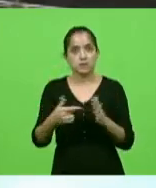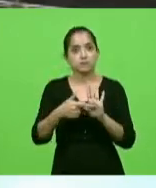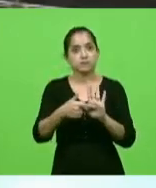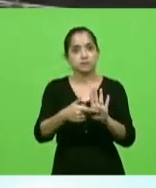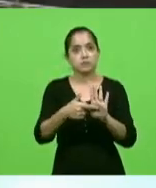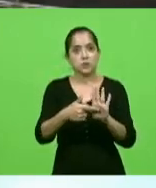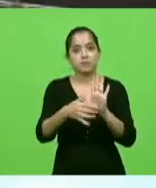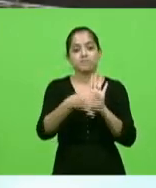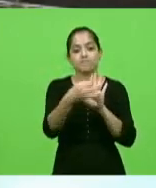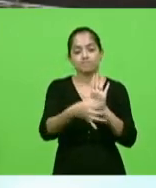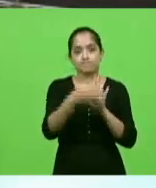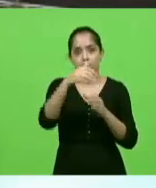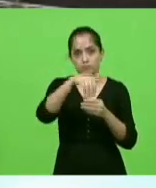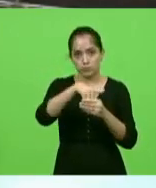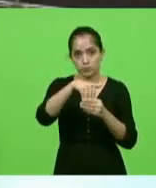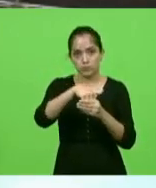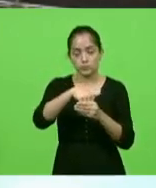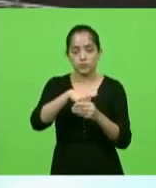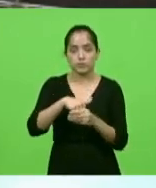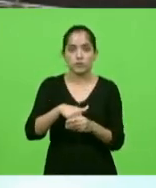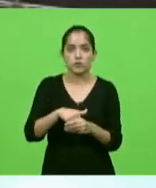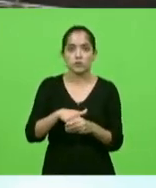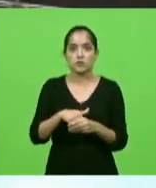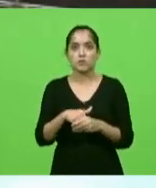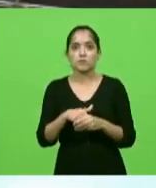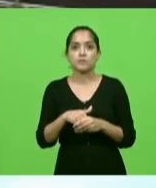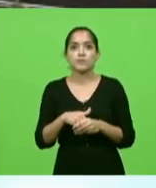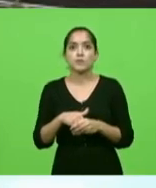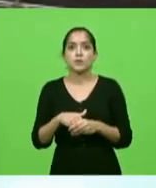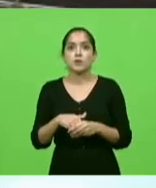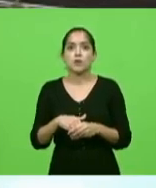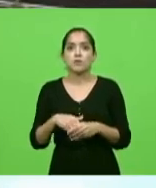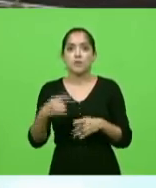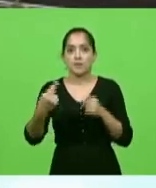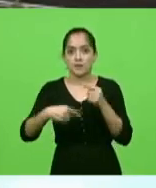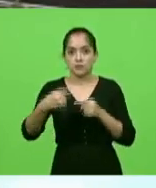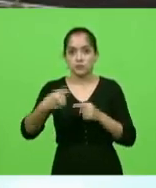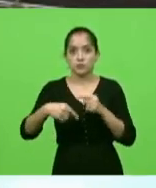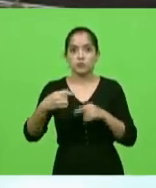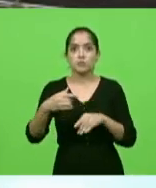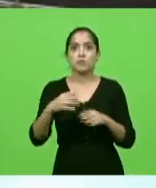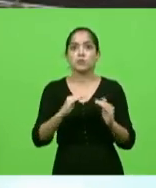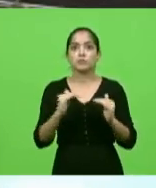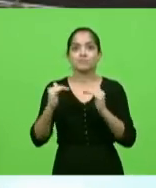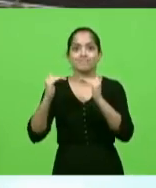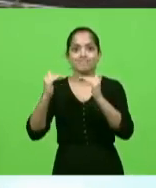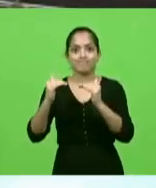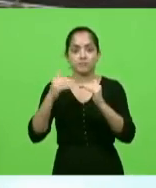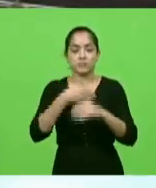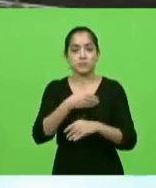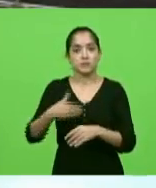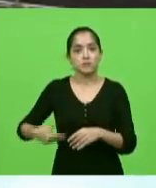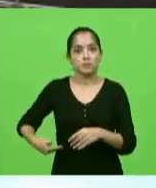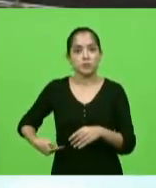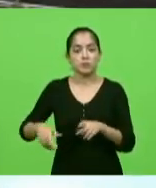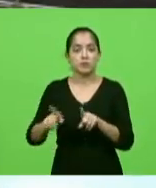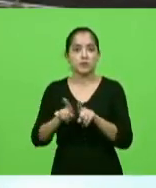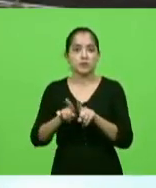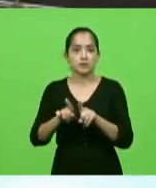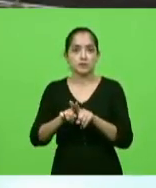meu encaminhamento de cópia como membro de um poder da República instalado na responsabilidade